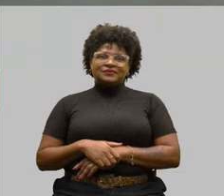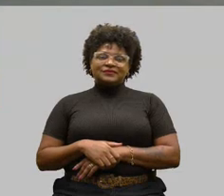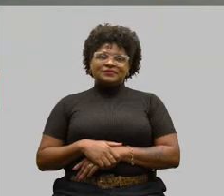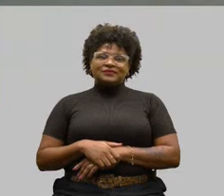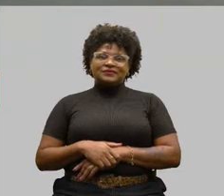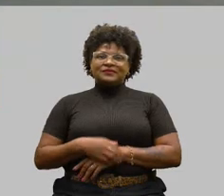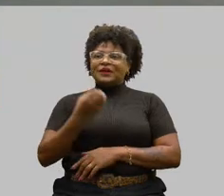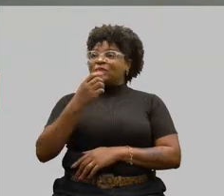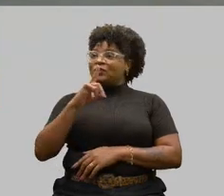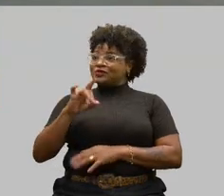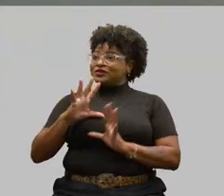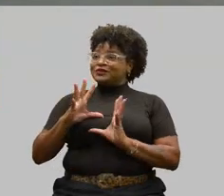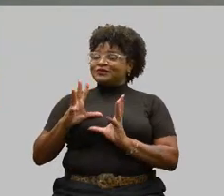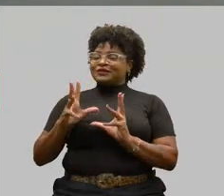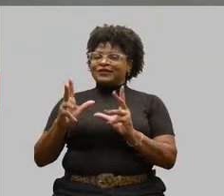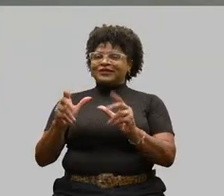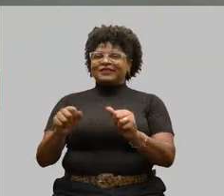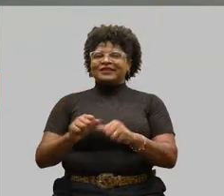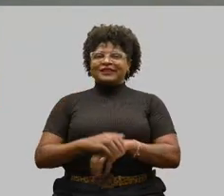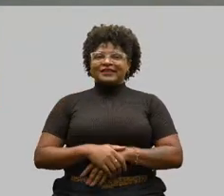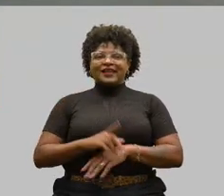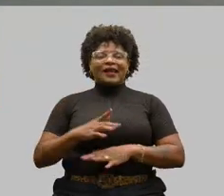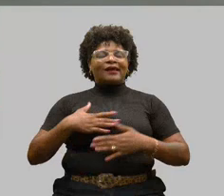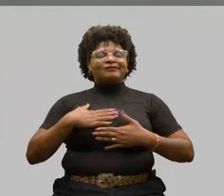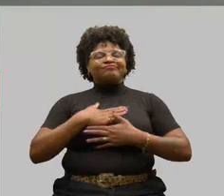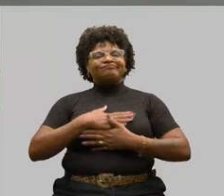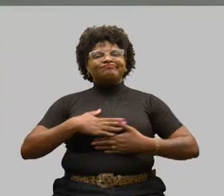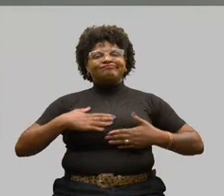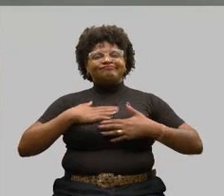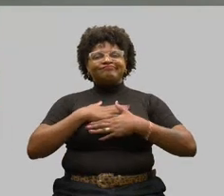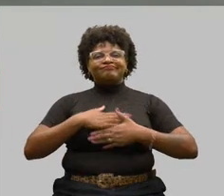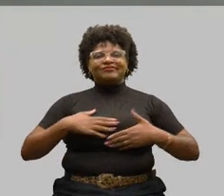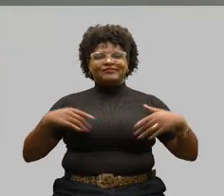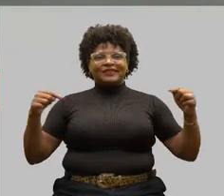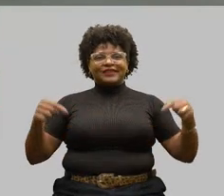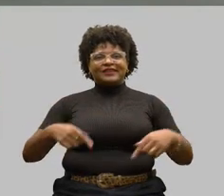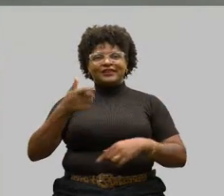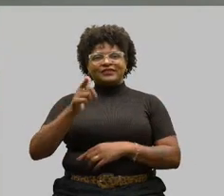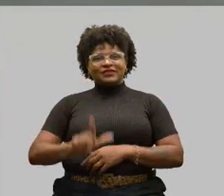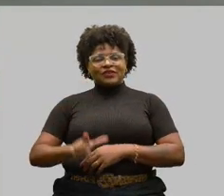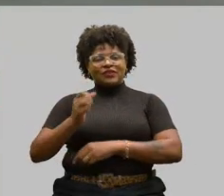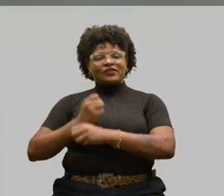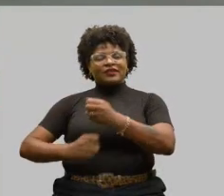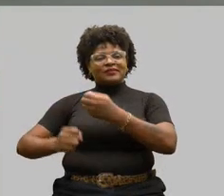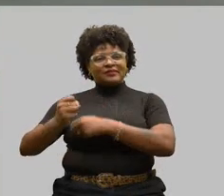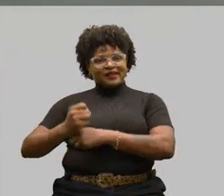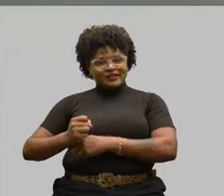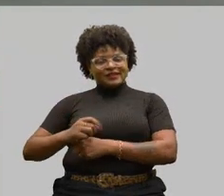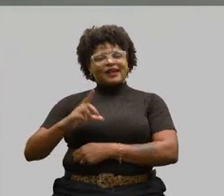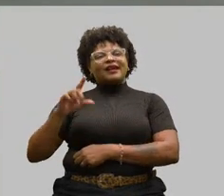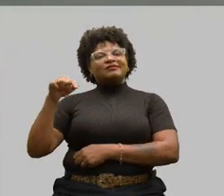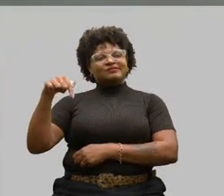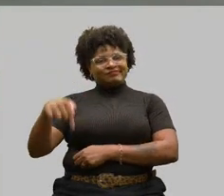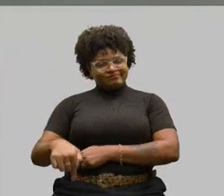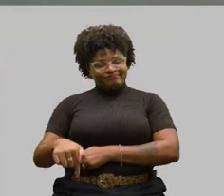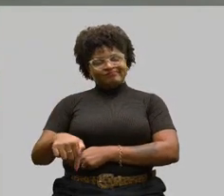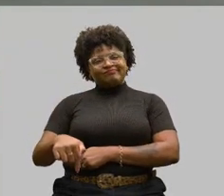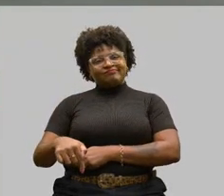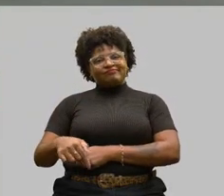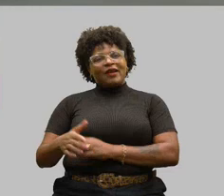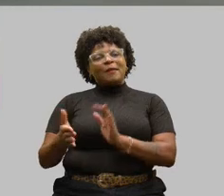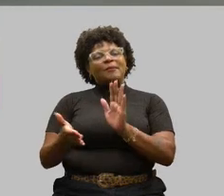Bom dia a todos é um prazer grande estar aqui presente mais uma vez ano passado eu tive oportunidade tá aqui quero